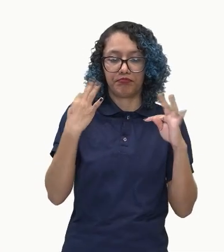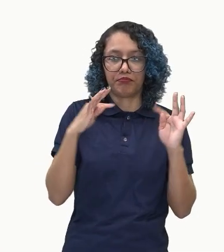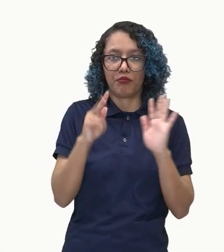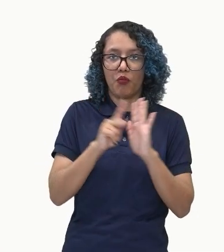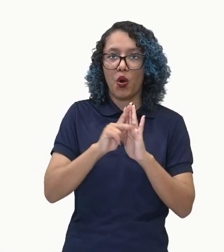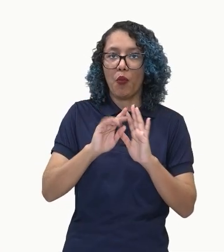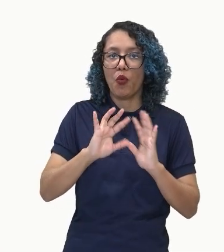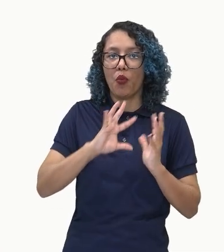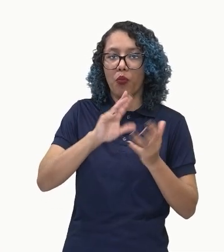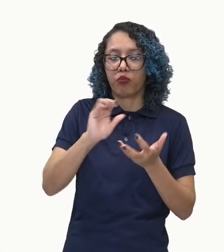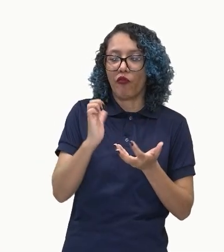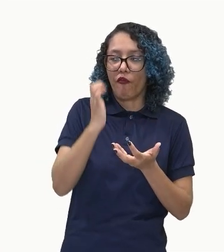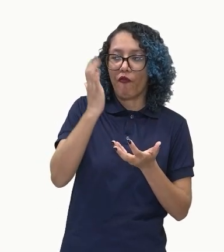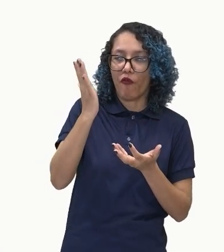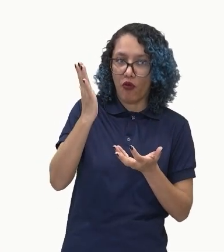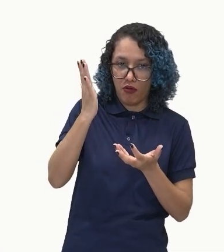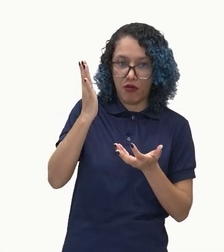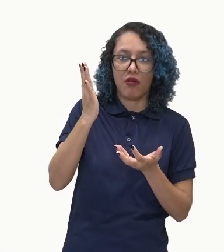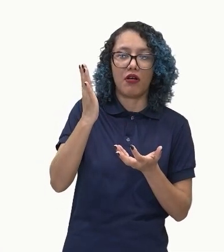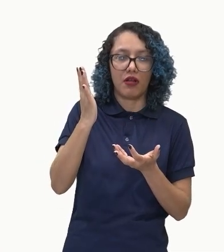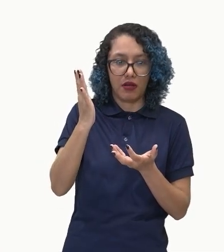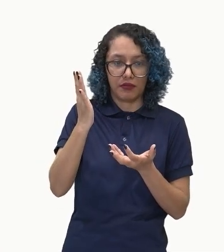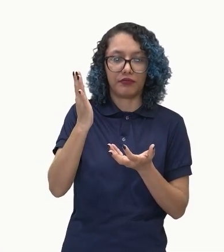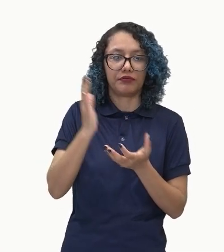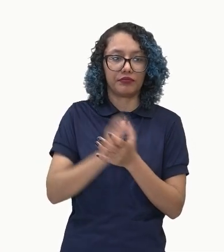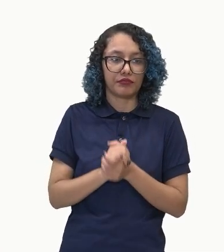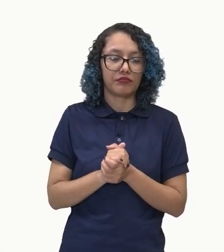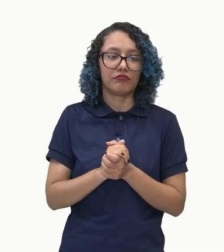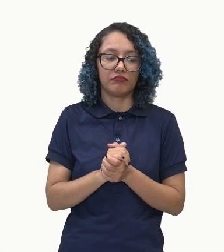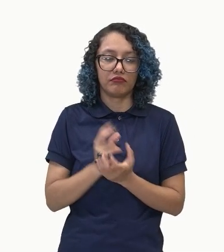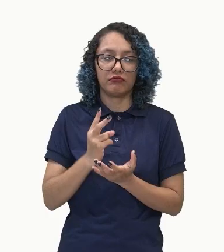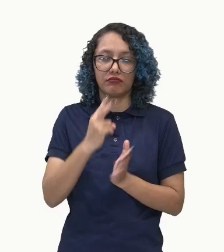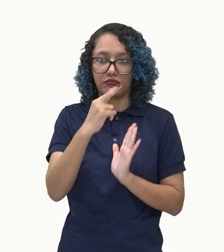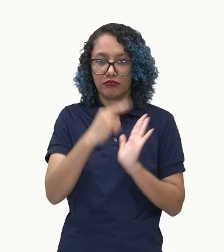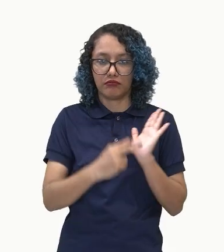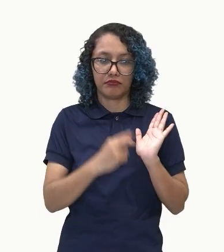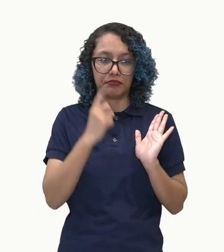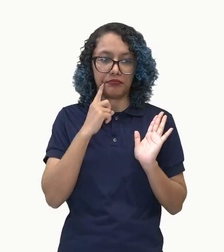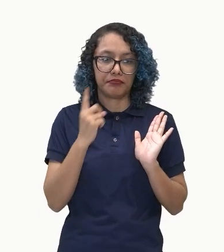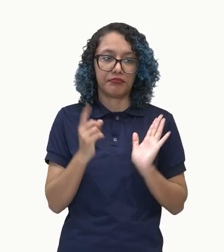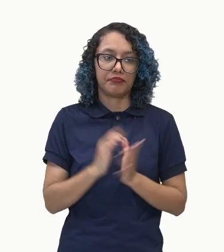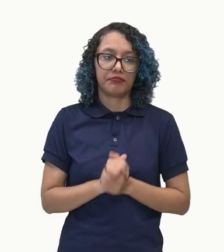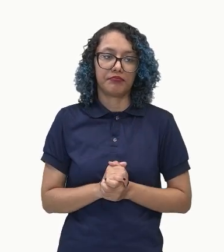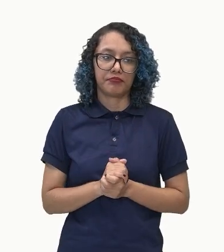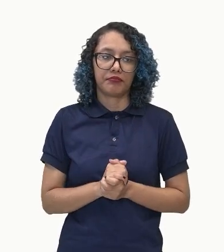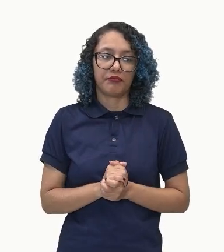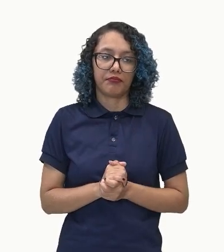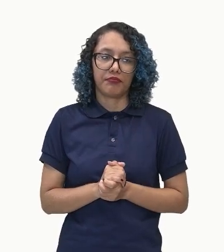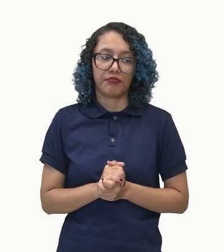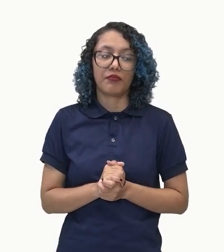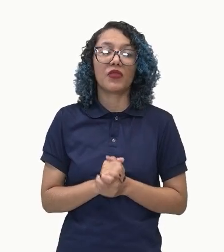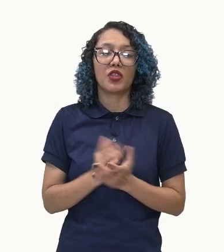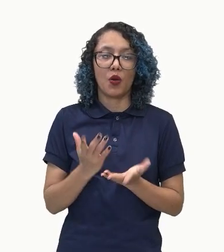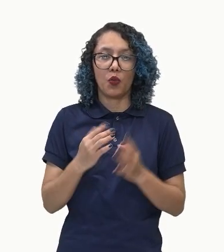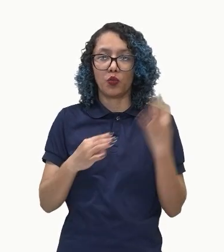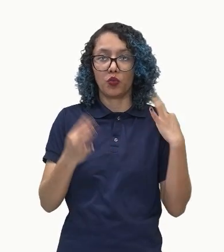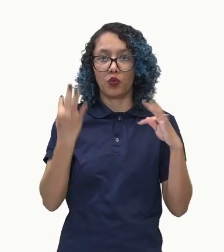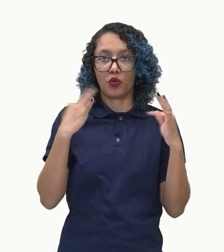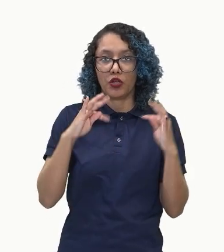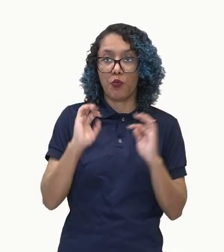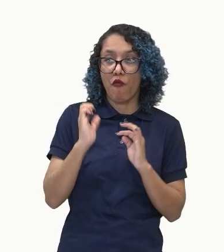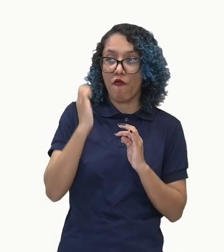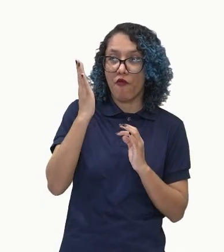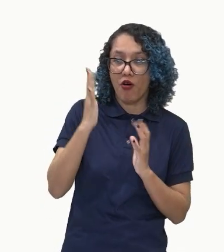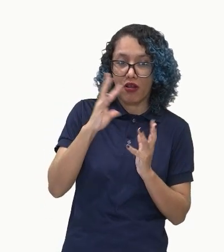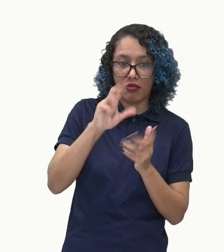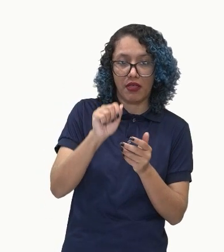Space Tourism is real. O turismo, né? Espacial is real,